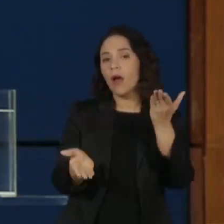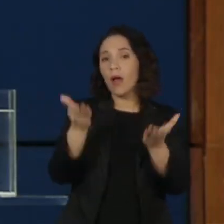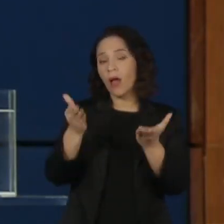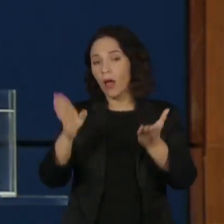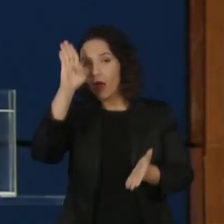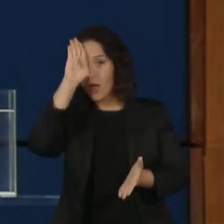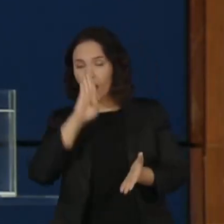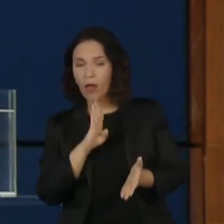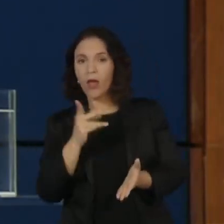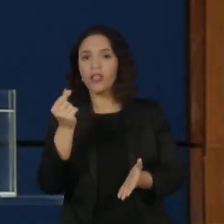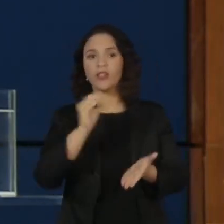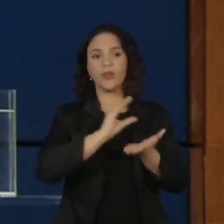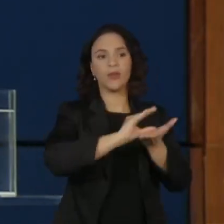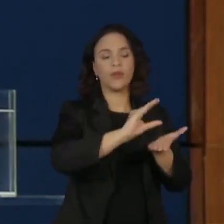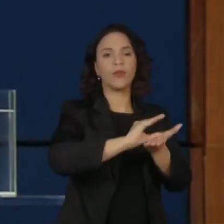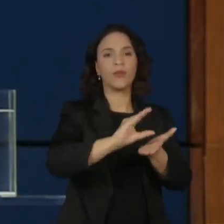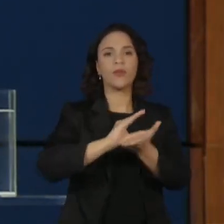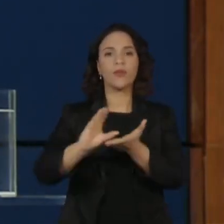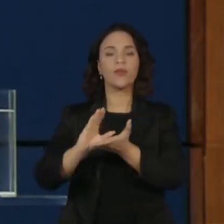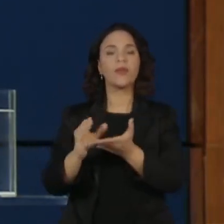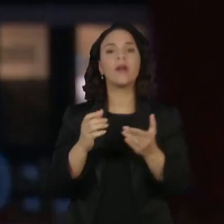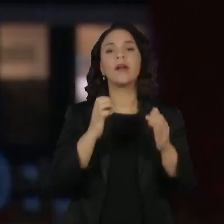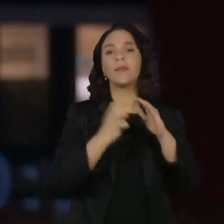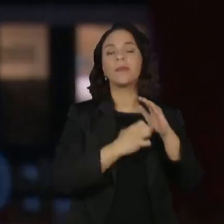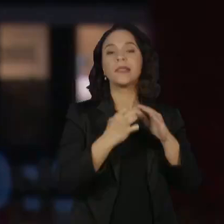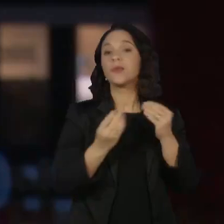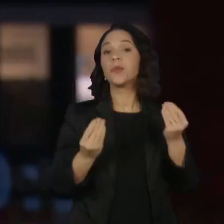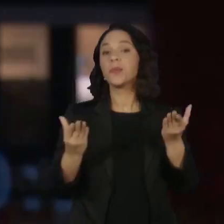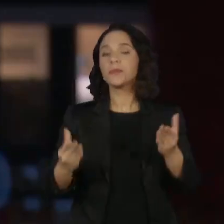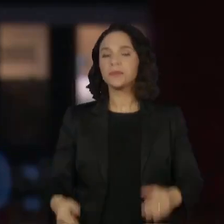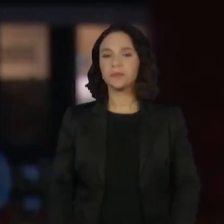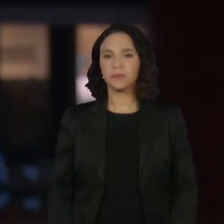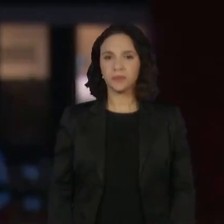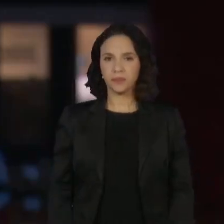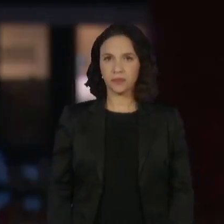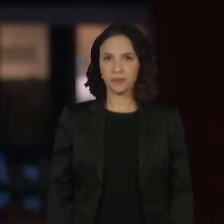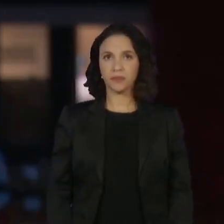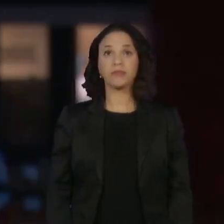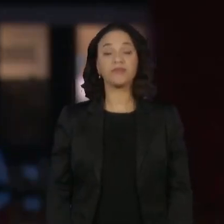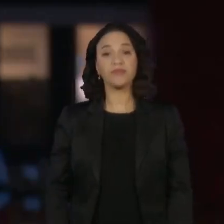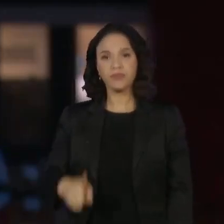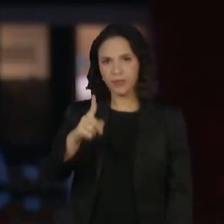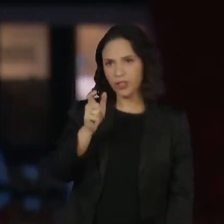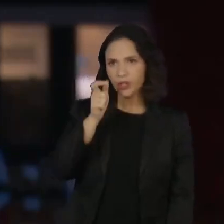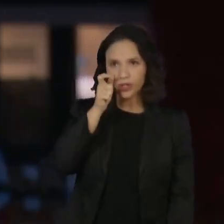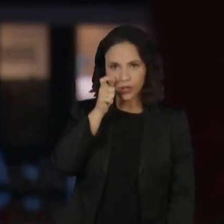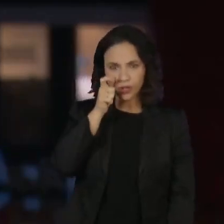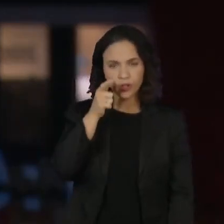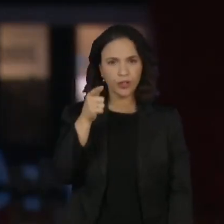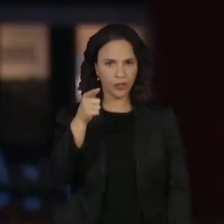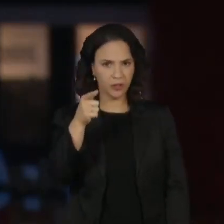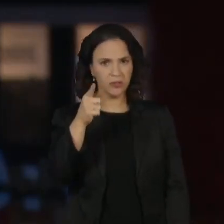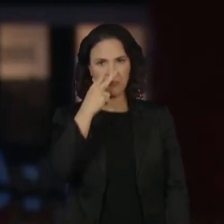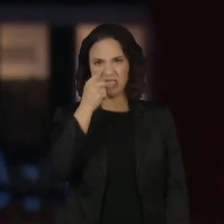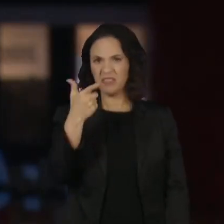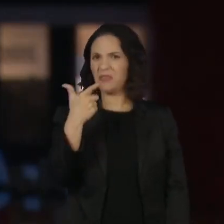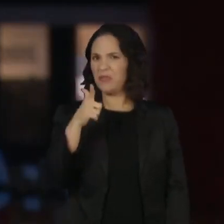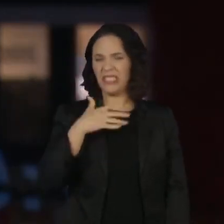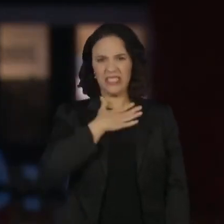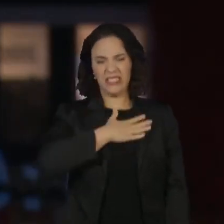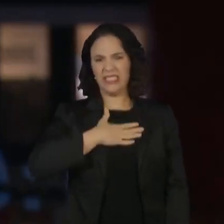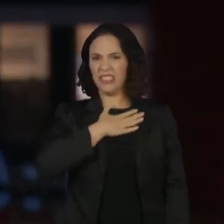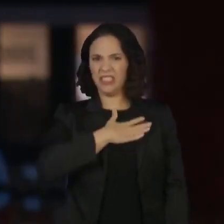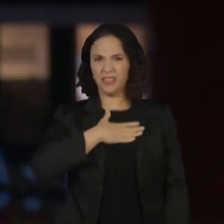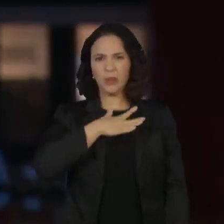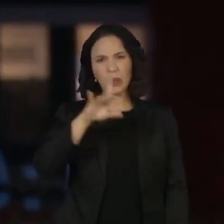gratuidade e repasse para as companhias você que tá assistindo você deve ter uma insatisfação muito grande